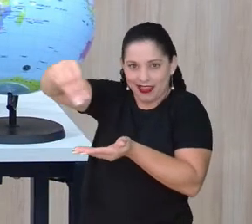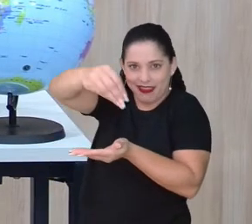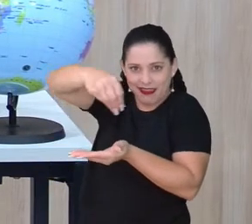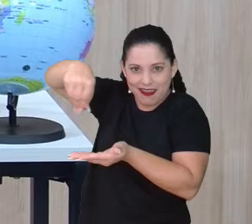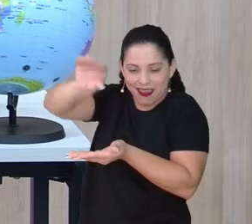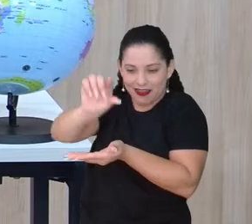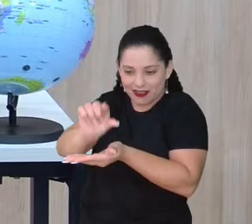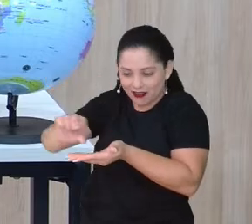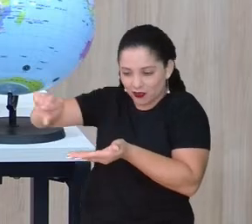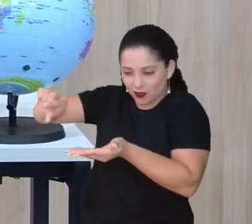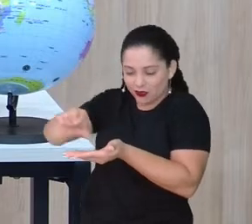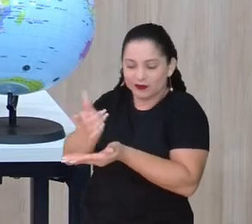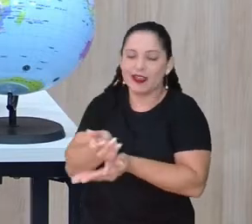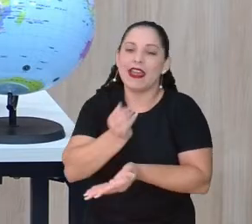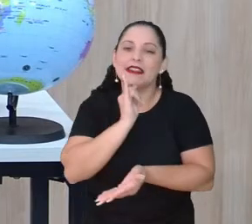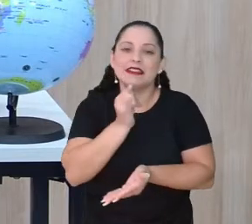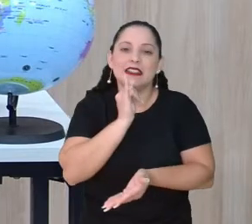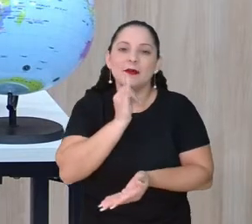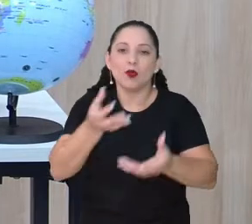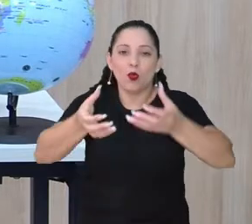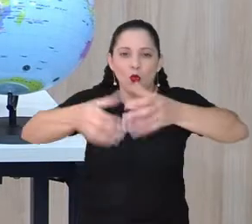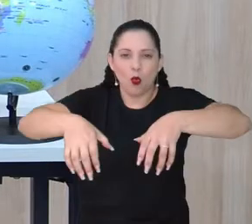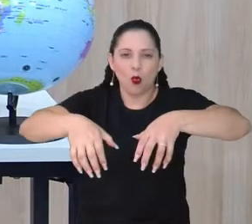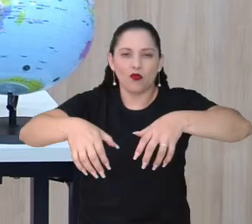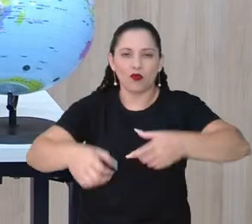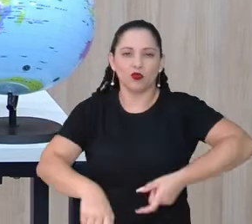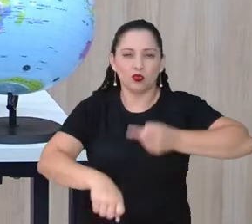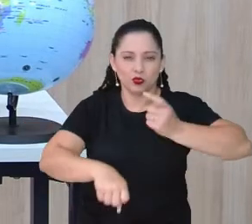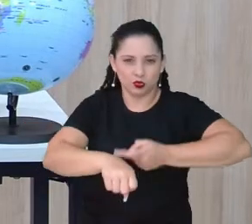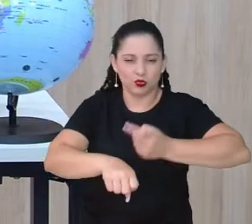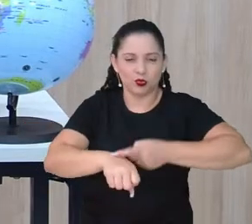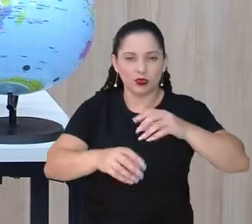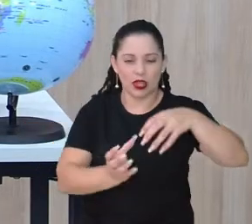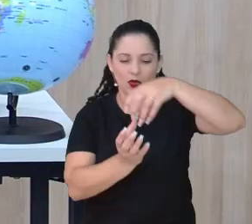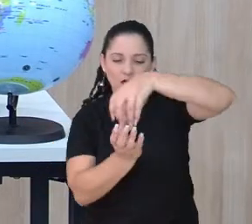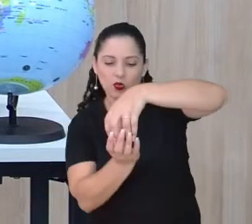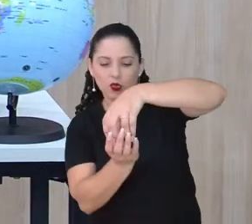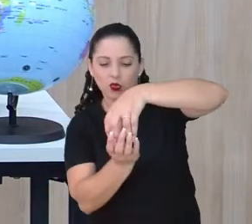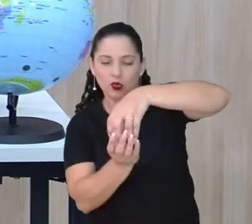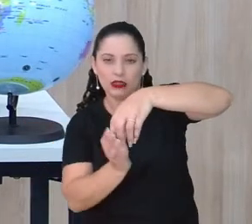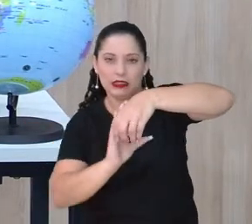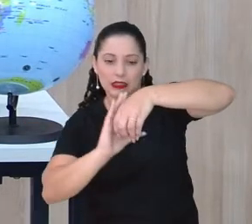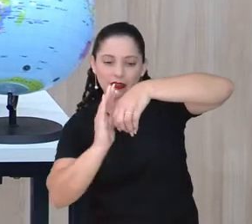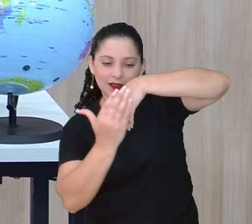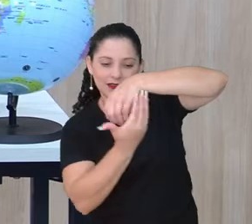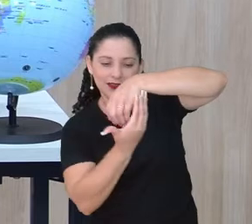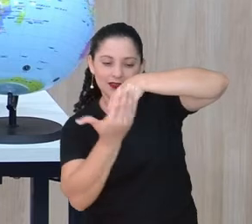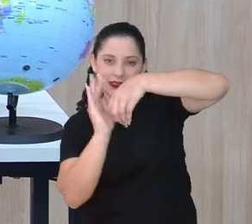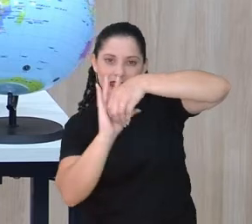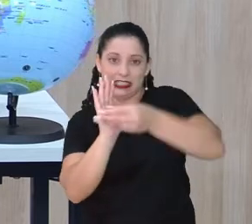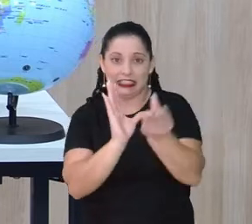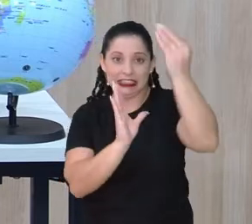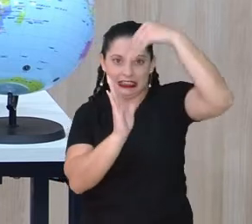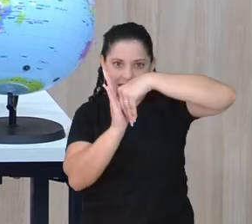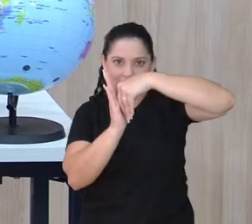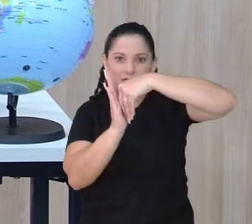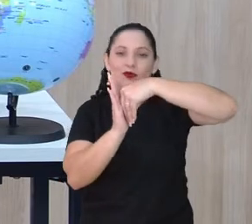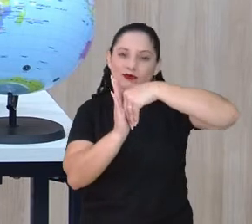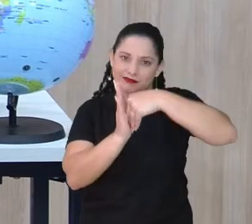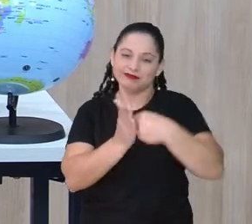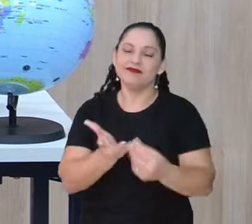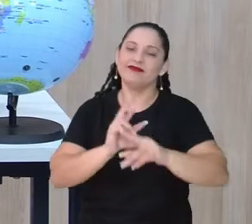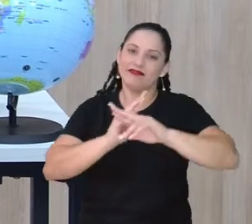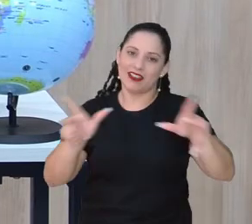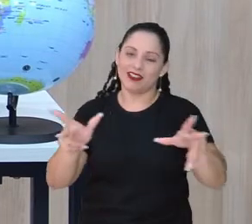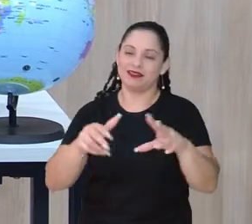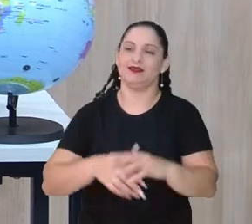vocês aqui um ovo cozido, a casca do ovo representaria a crosta. Então, a gente dá para ver que é uma camada muito fina.